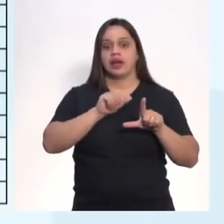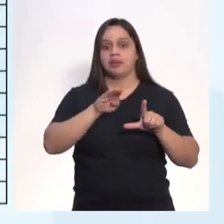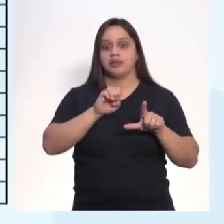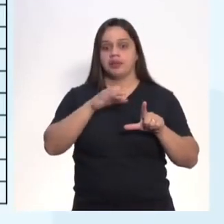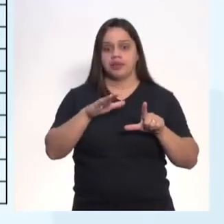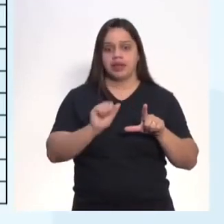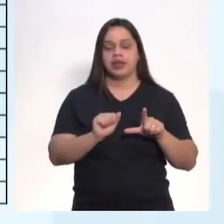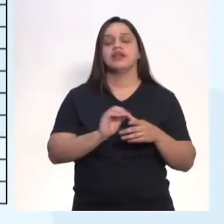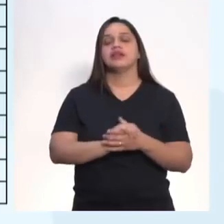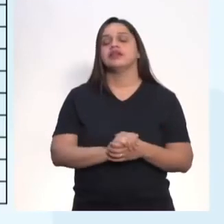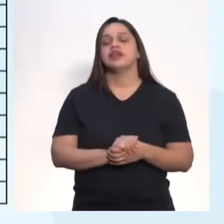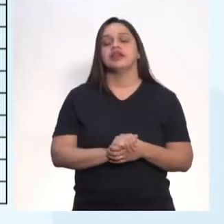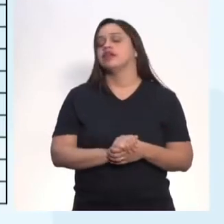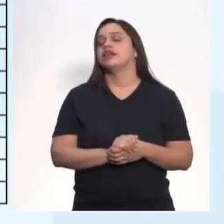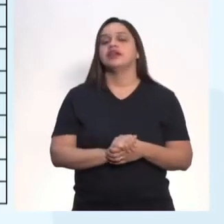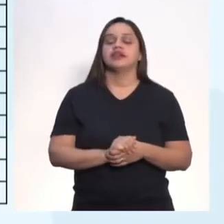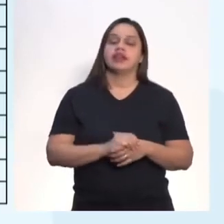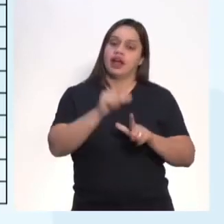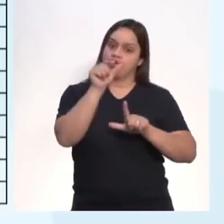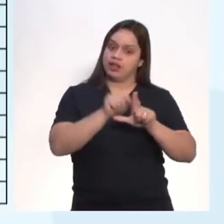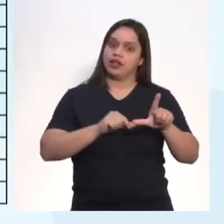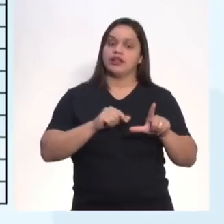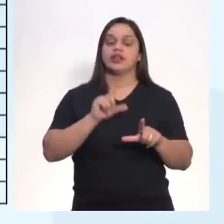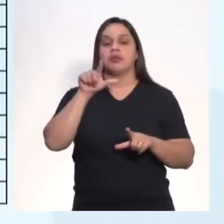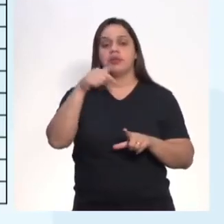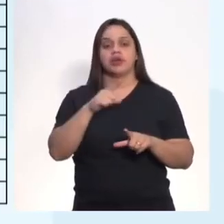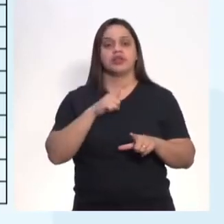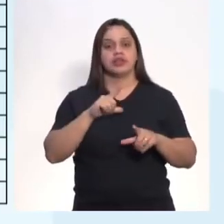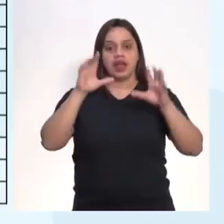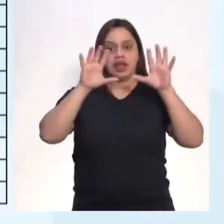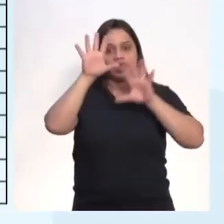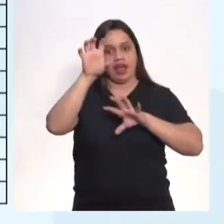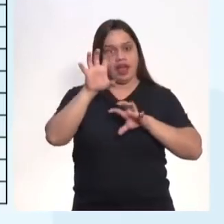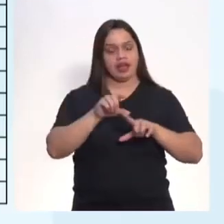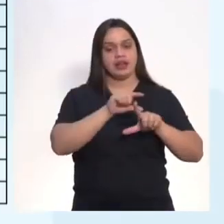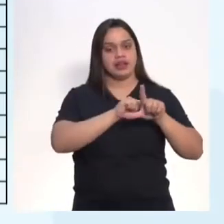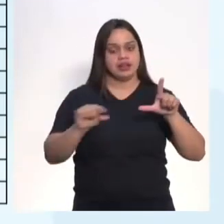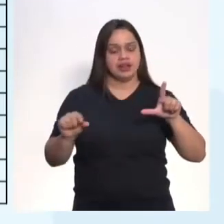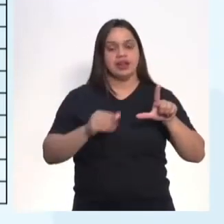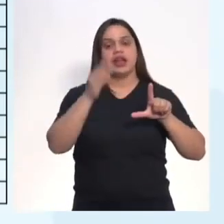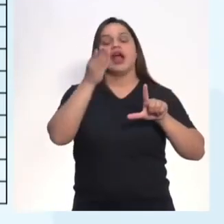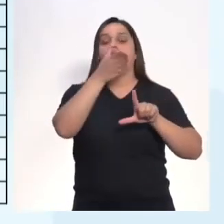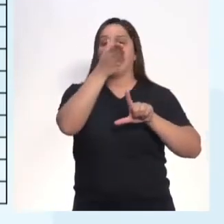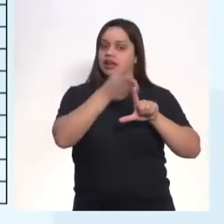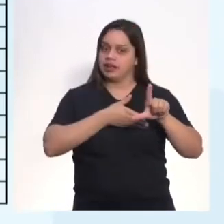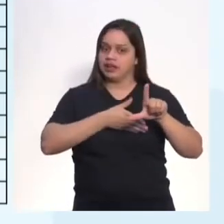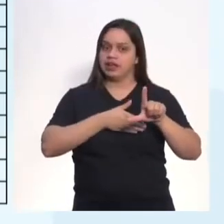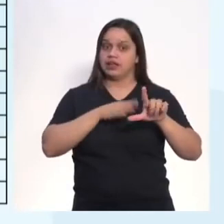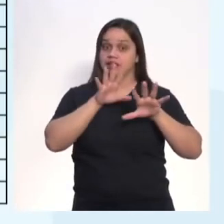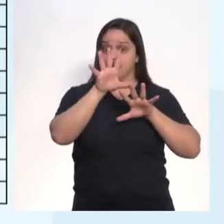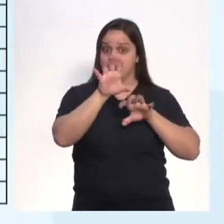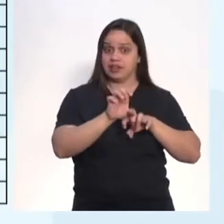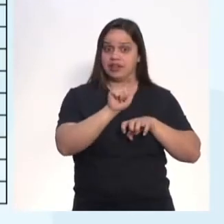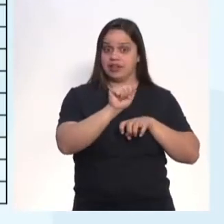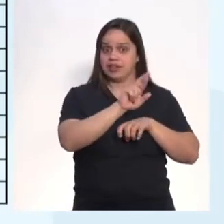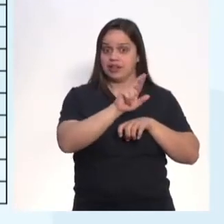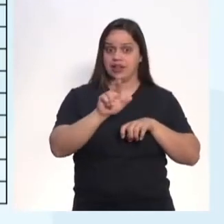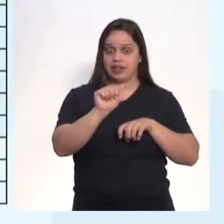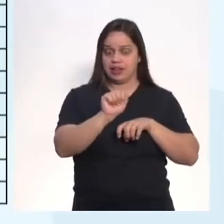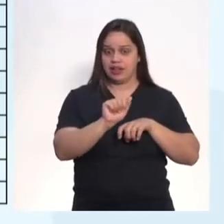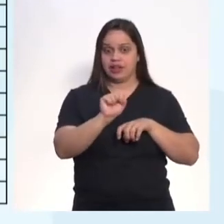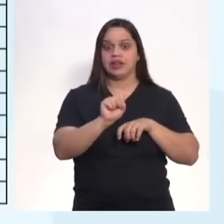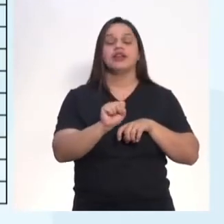Dani. É, vertical. Obrigada. Aranha na horizontal e cortando a aranha, garras, porque eles falam